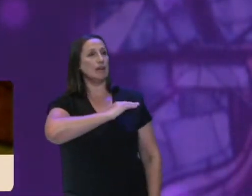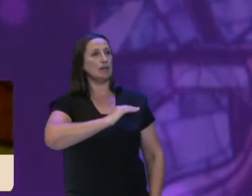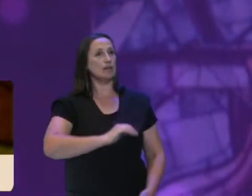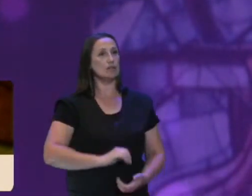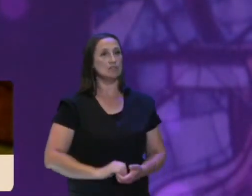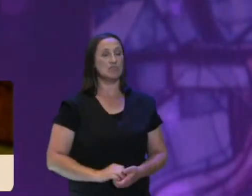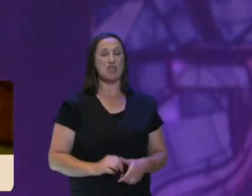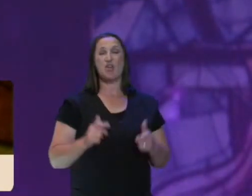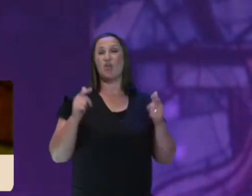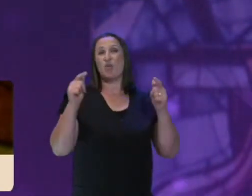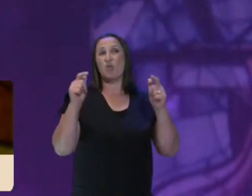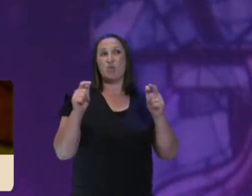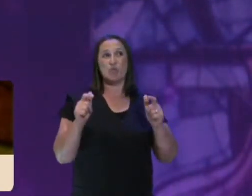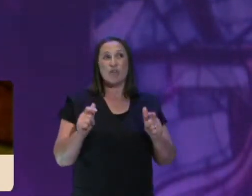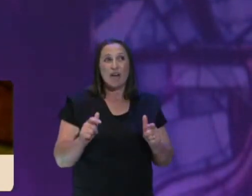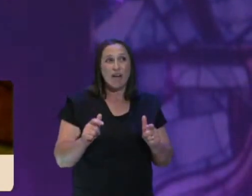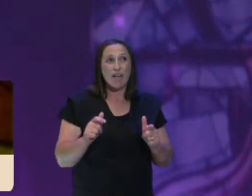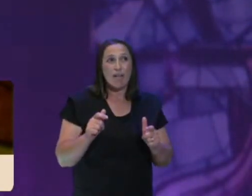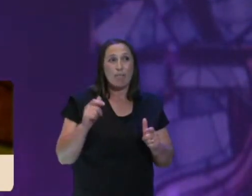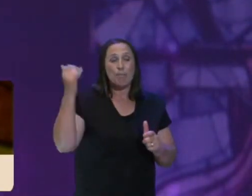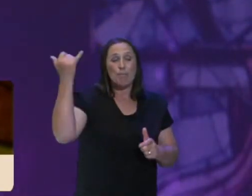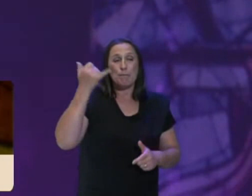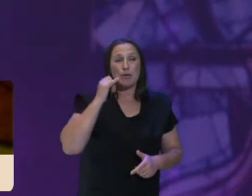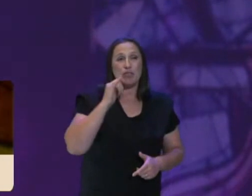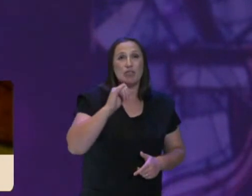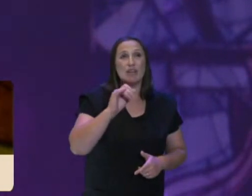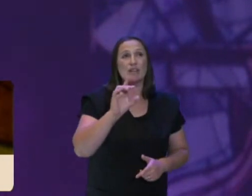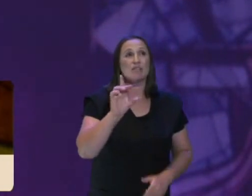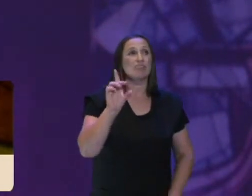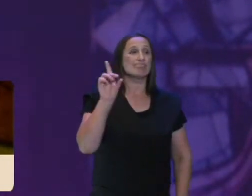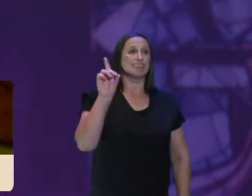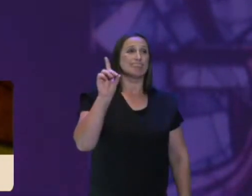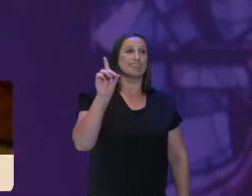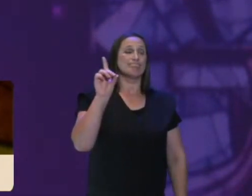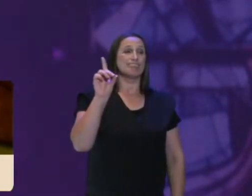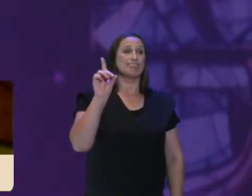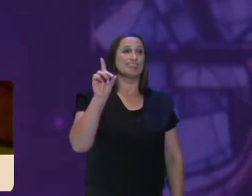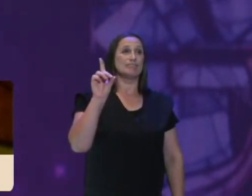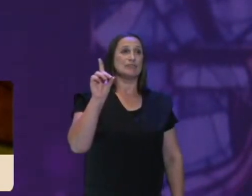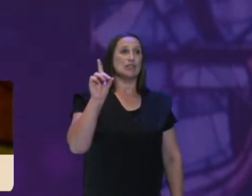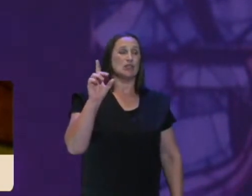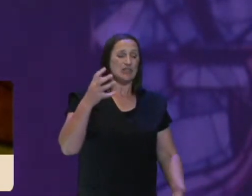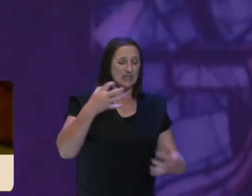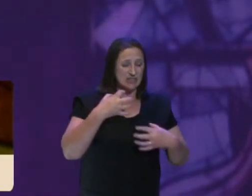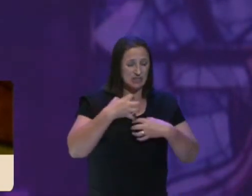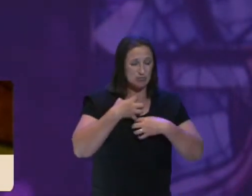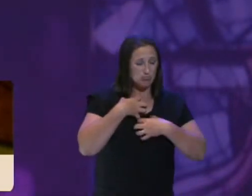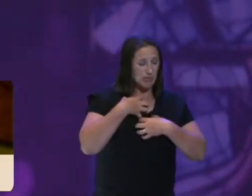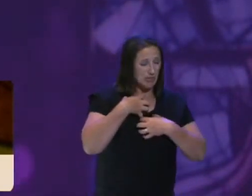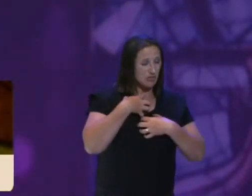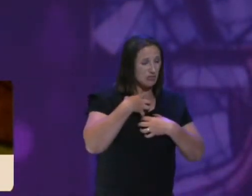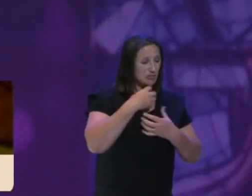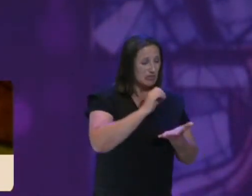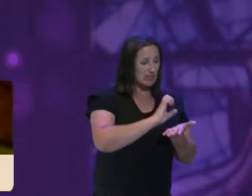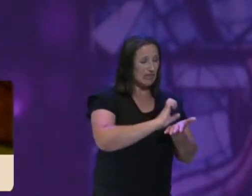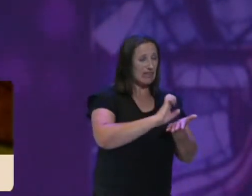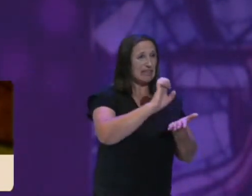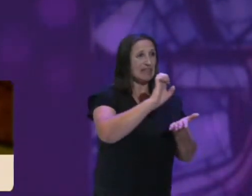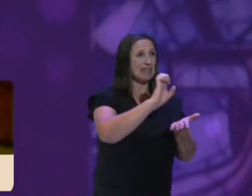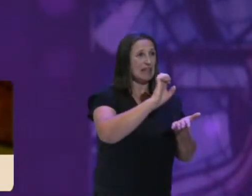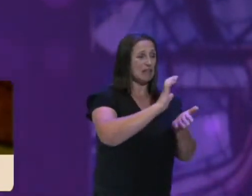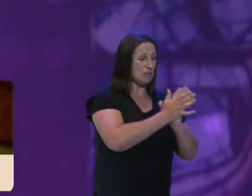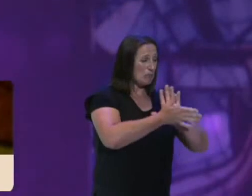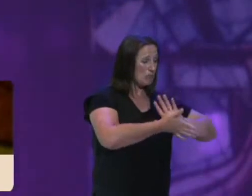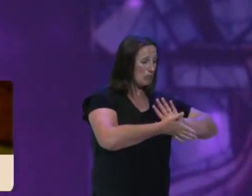havia lugar para um profeta de Deus na terra. Então veio um sentimento de derrota no coração